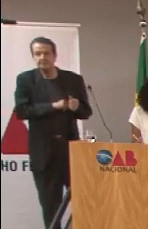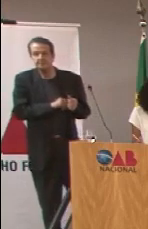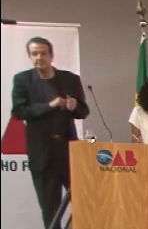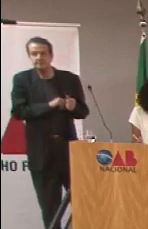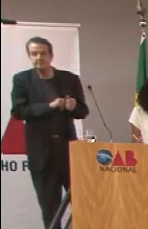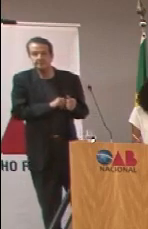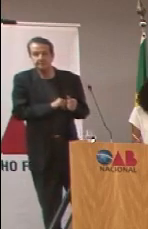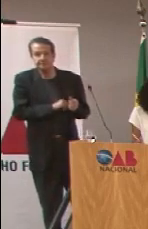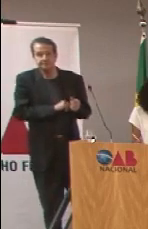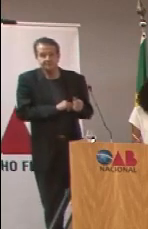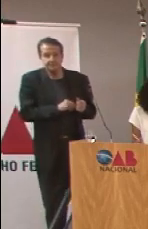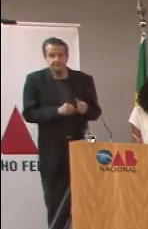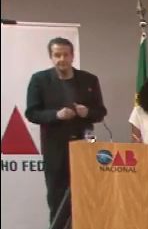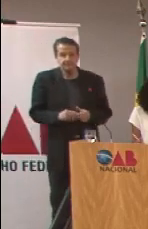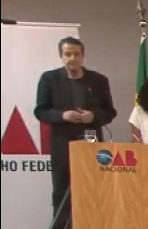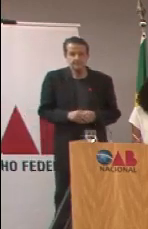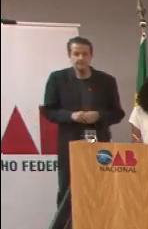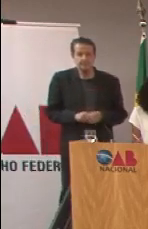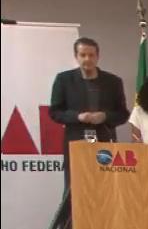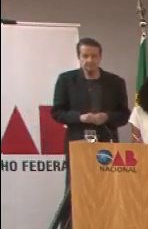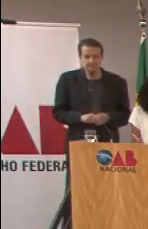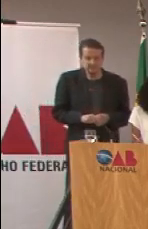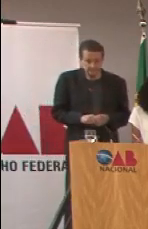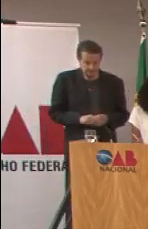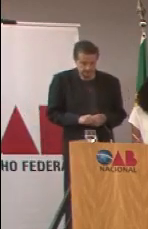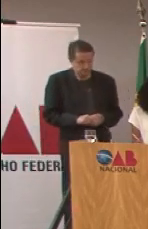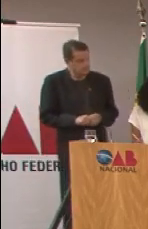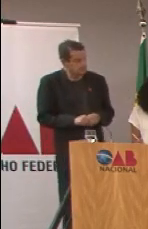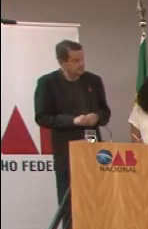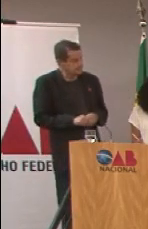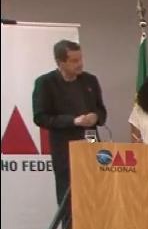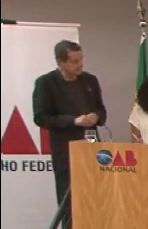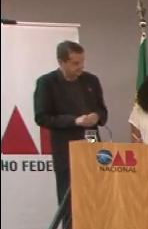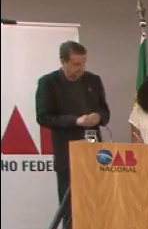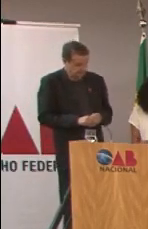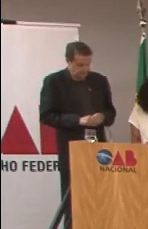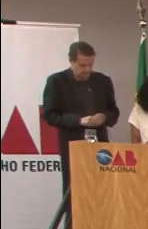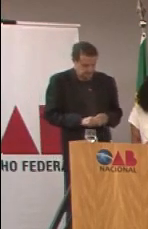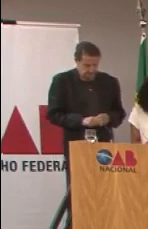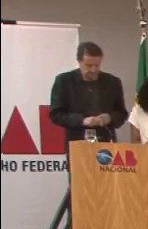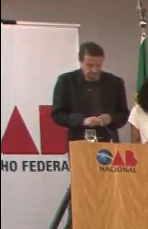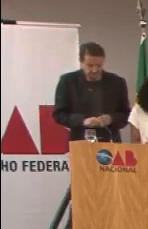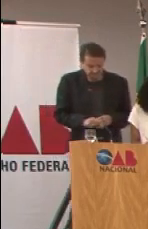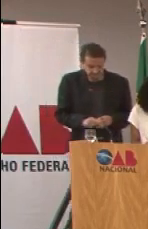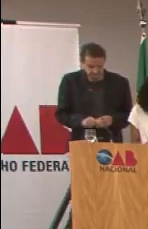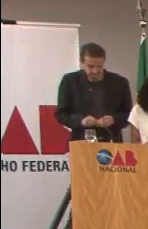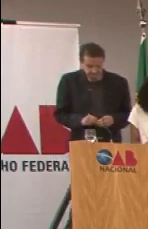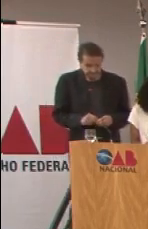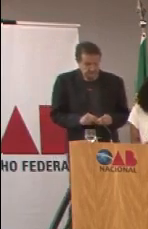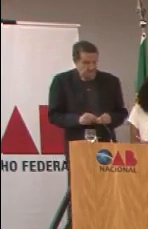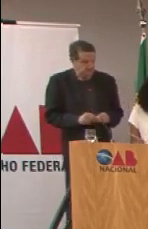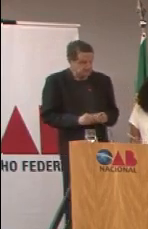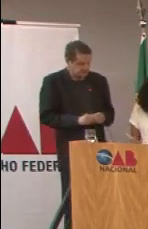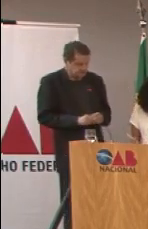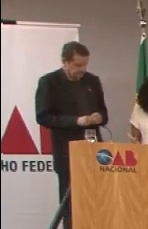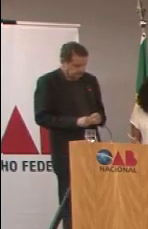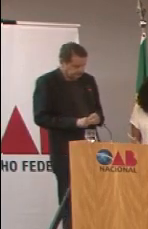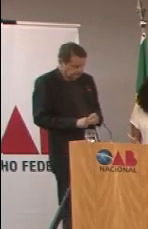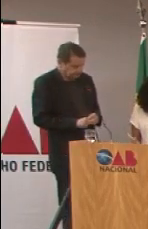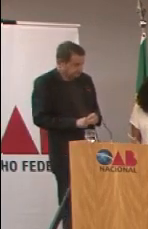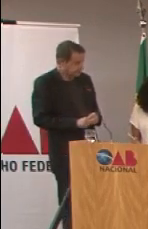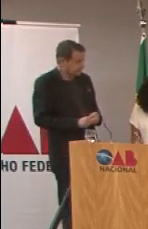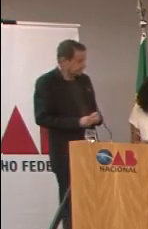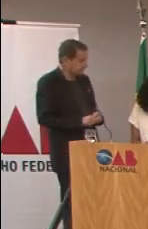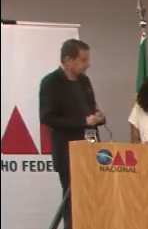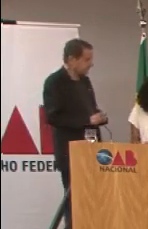Reconhecemos o potencial das pessoas que se organizam em movimentos, das que são capazes de gestos de solidariedade e